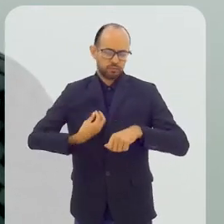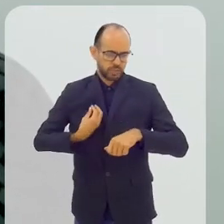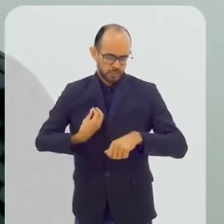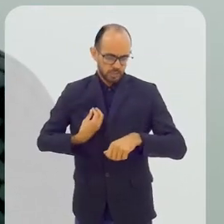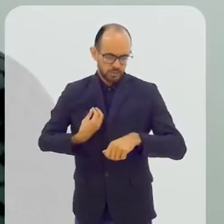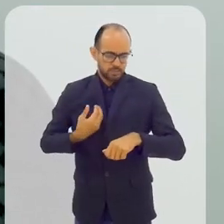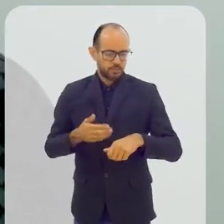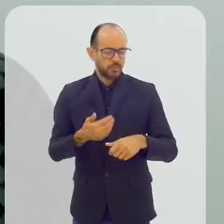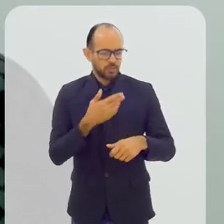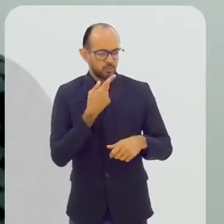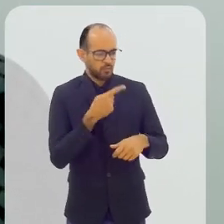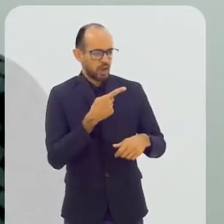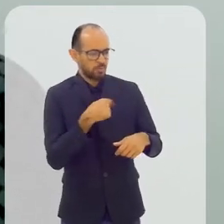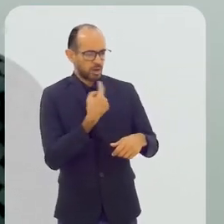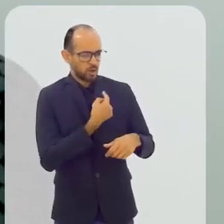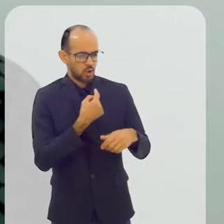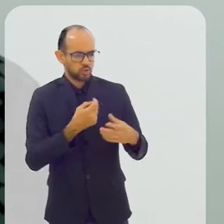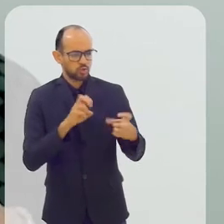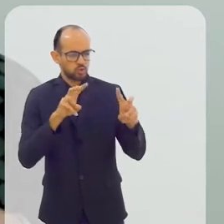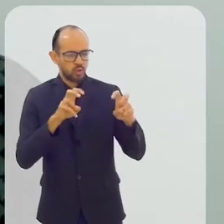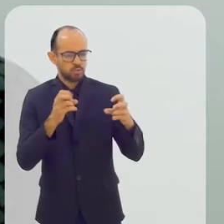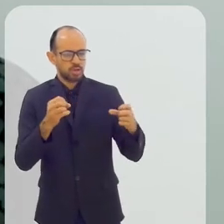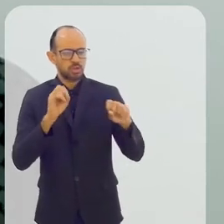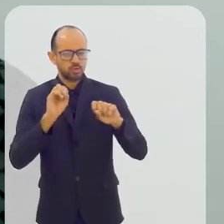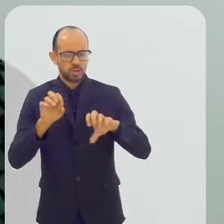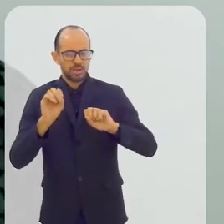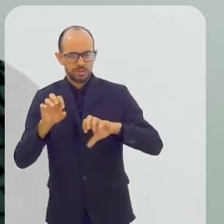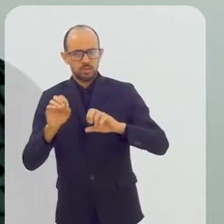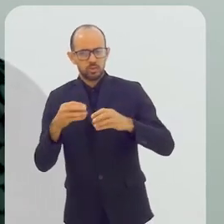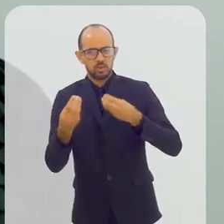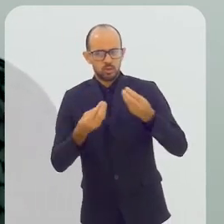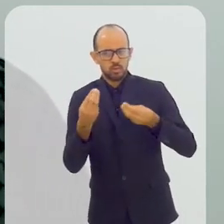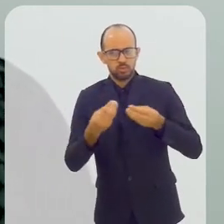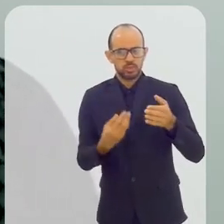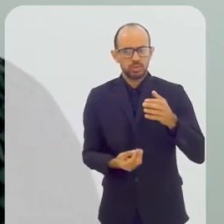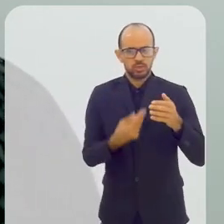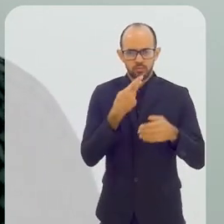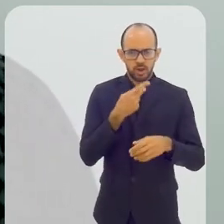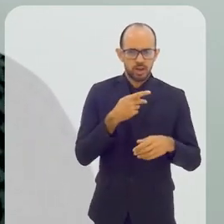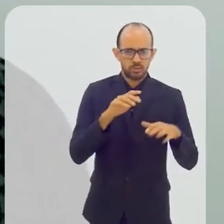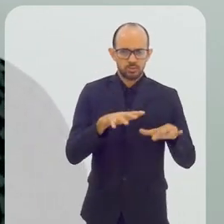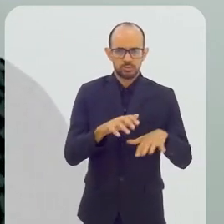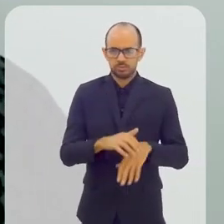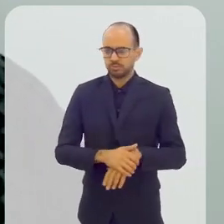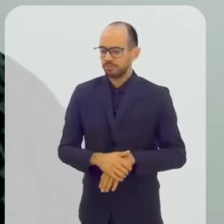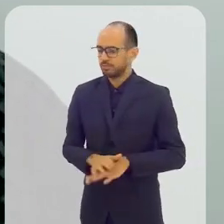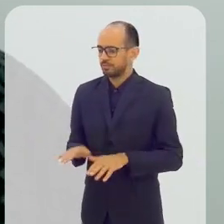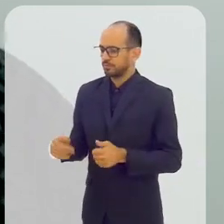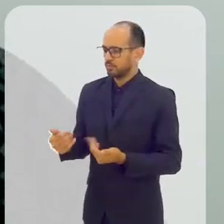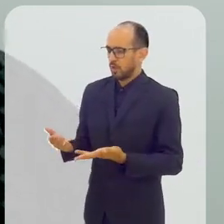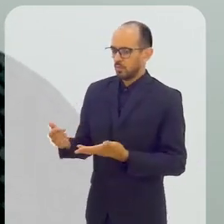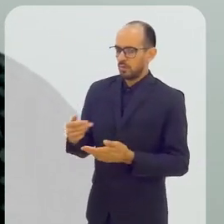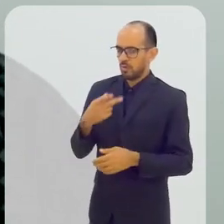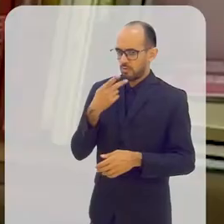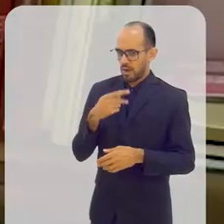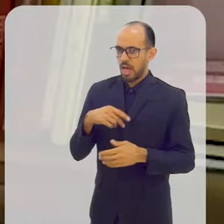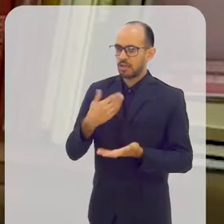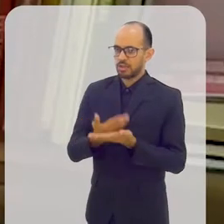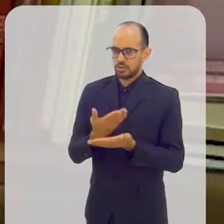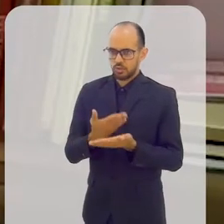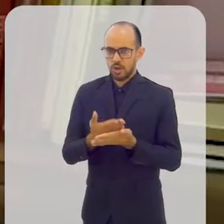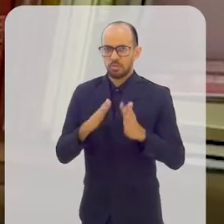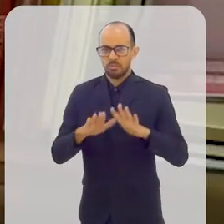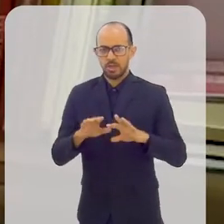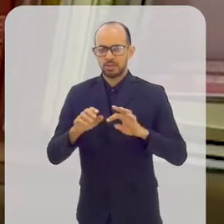um pouquinho sobre a questão da educação e como é que vocês têm atacado esse ponto aí e gerado resultados incríveis. Bom, eu vou chegar na escola, mas